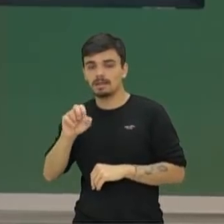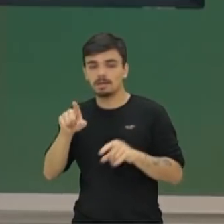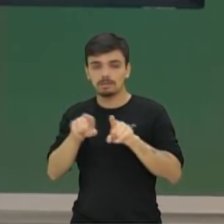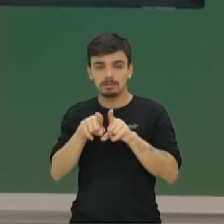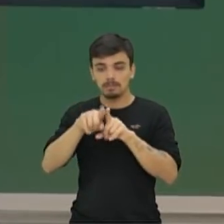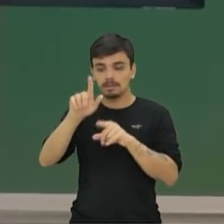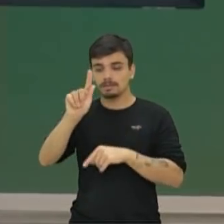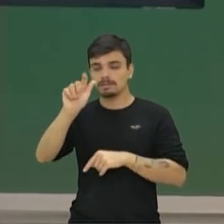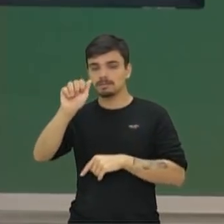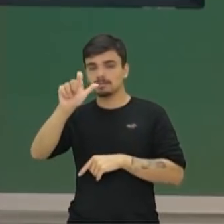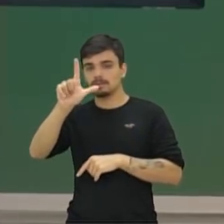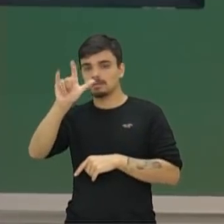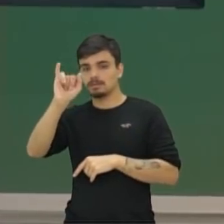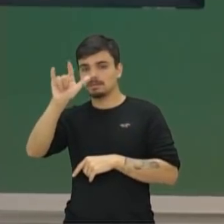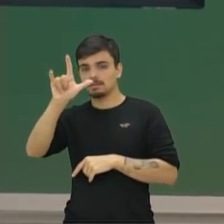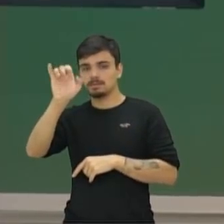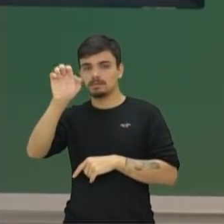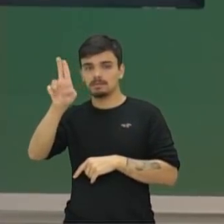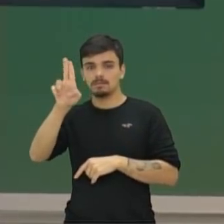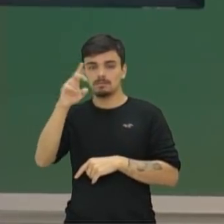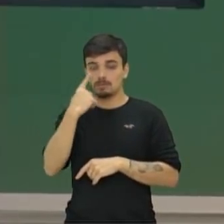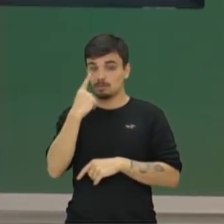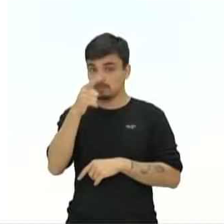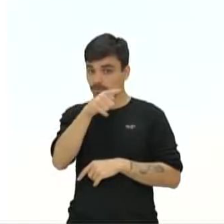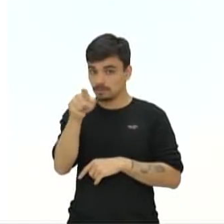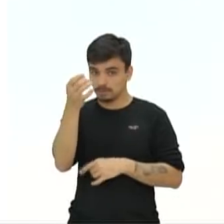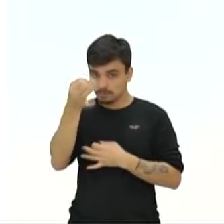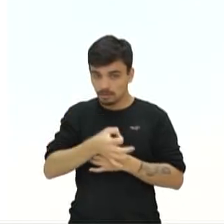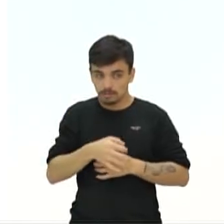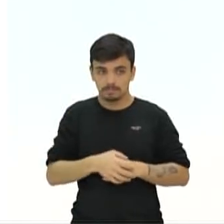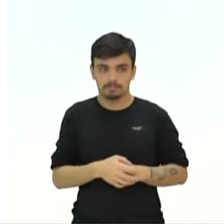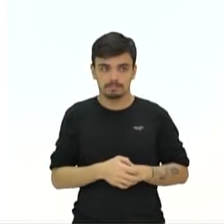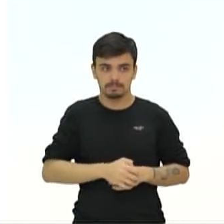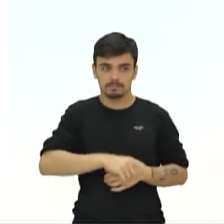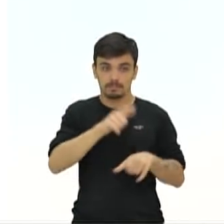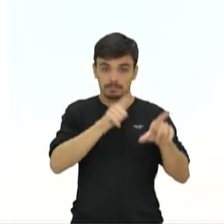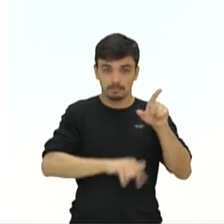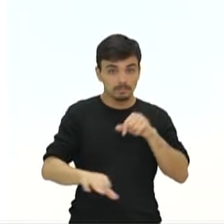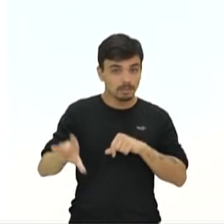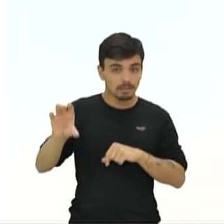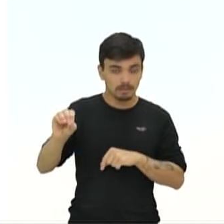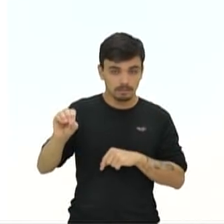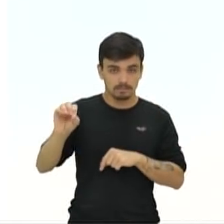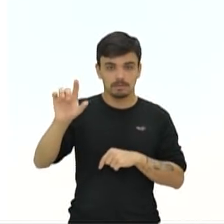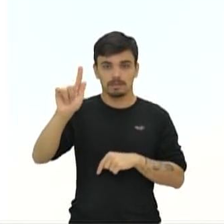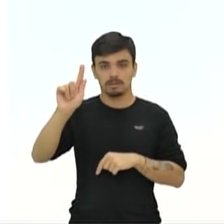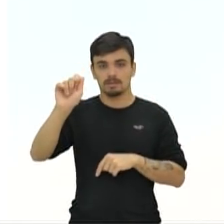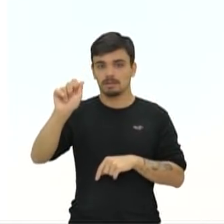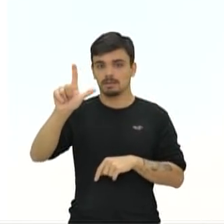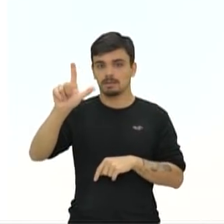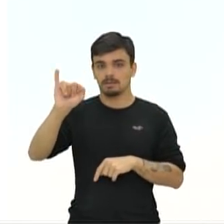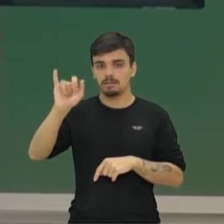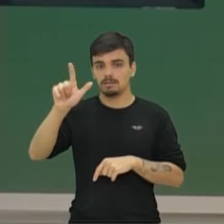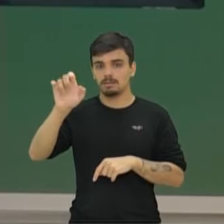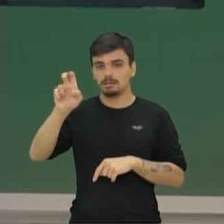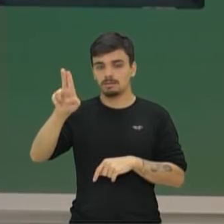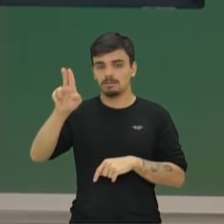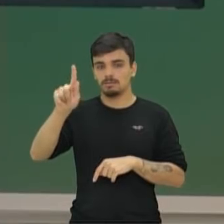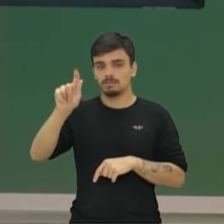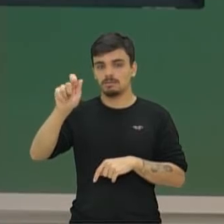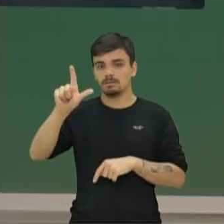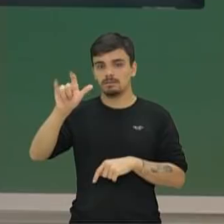ver se vocês acertaram. Vamos lá? Galileu Galilei, isso mesmo,